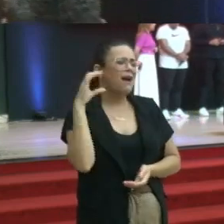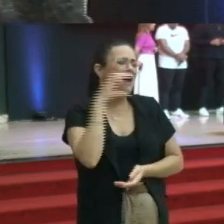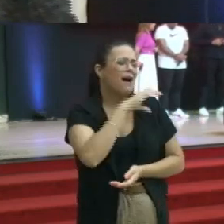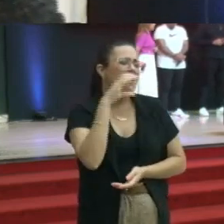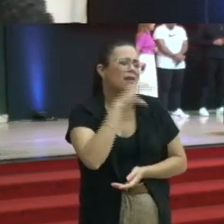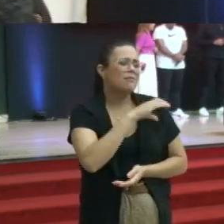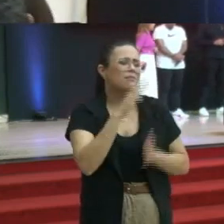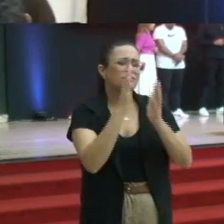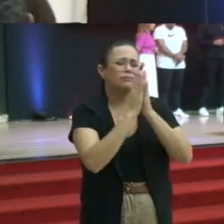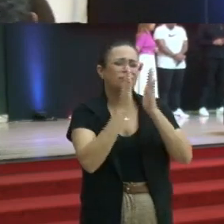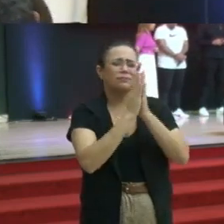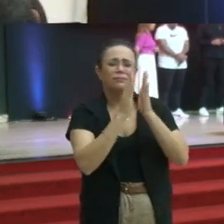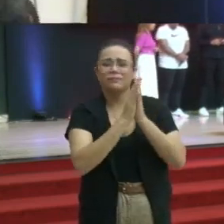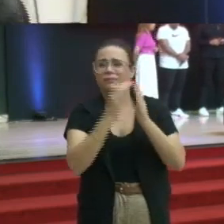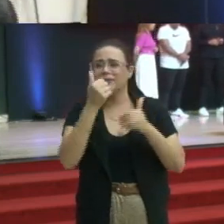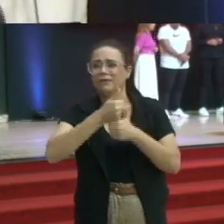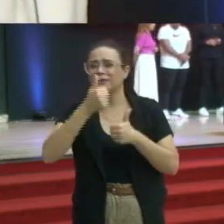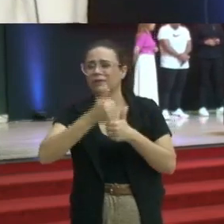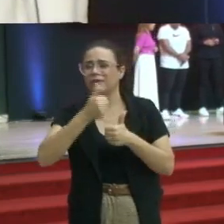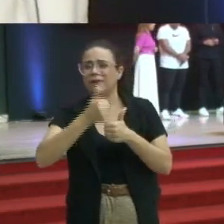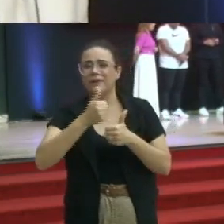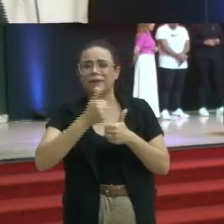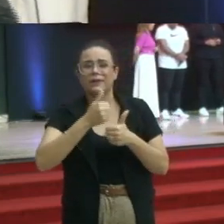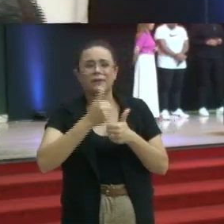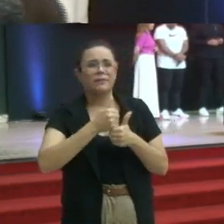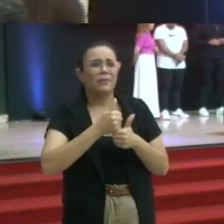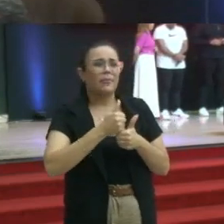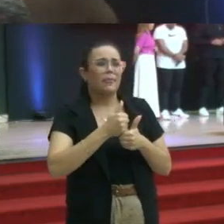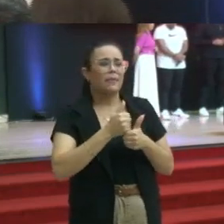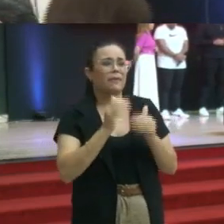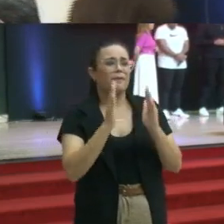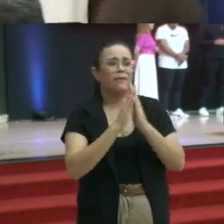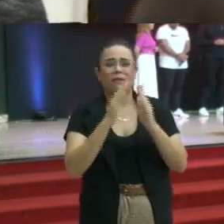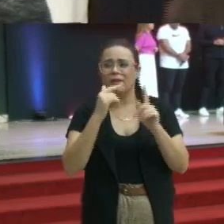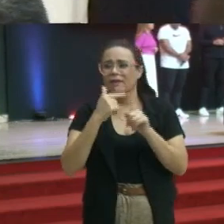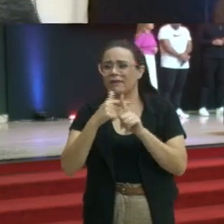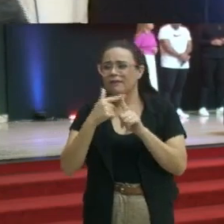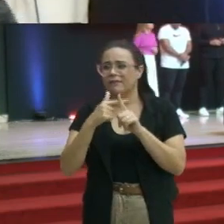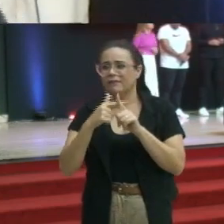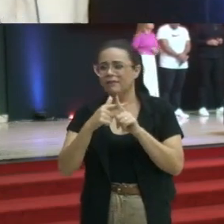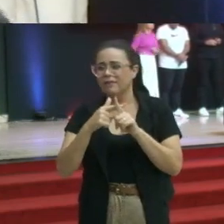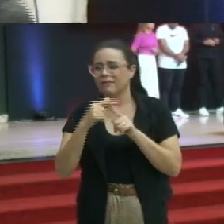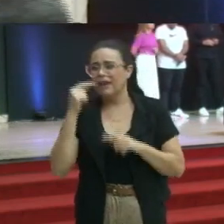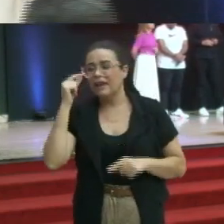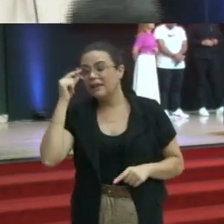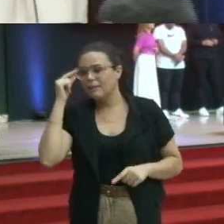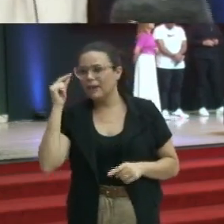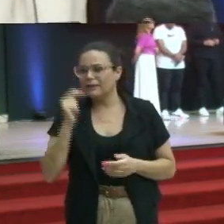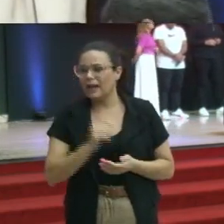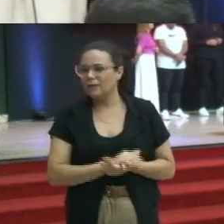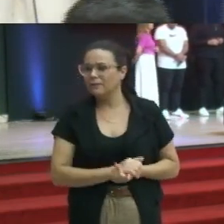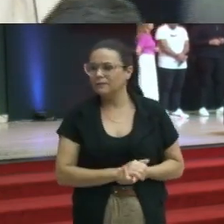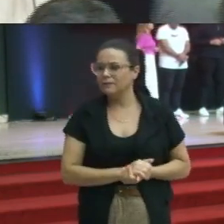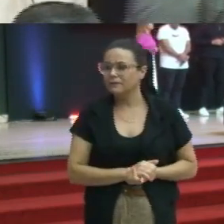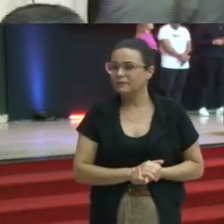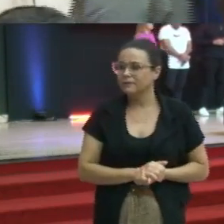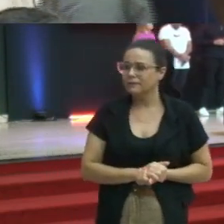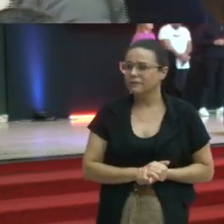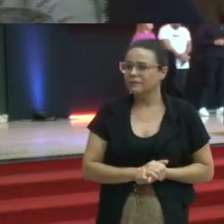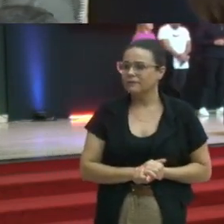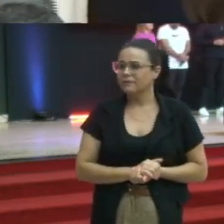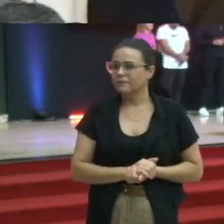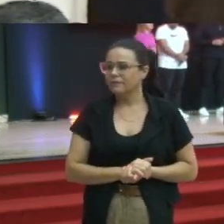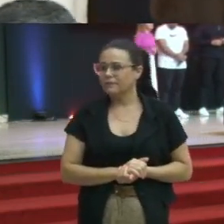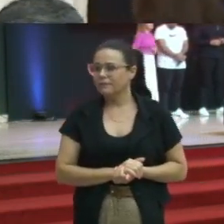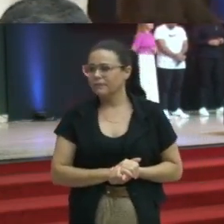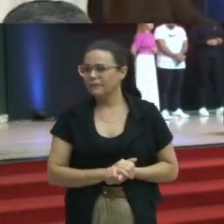Os pastores ficam aqui à frente. A igreja adorando. A igreja adorando. A igreja adorando. Venha. Deus te abençoe, jovem. Deus tem um